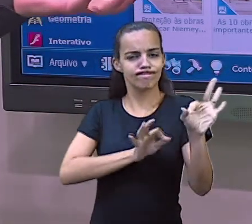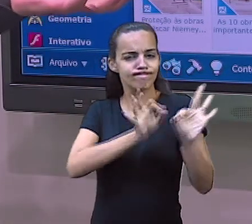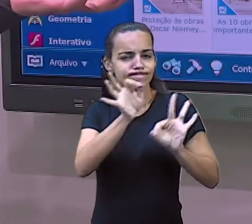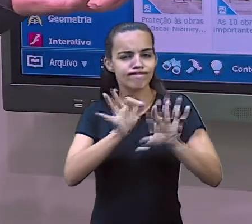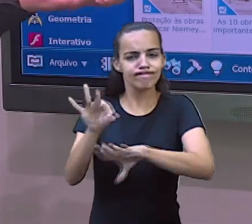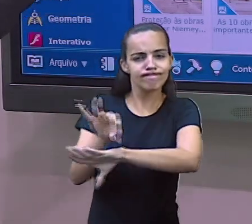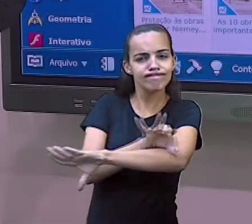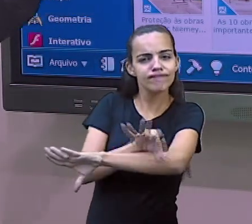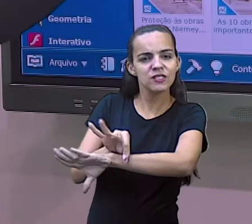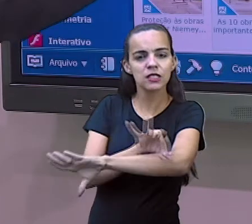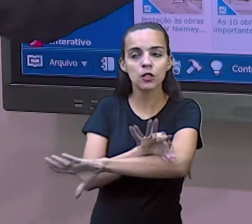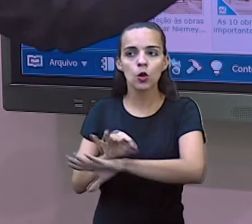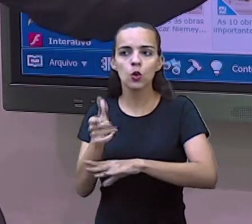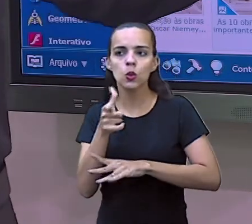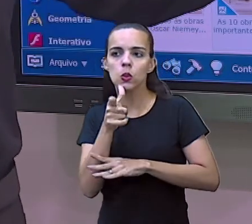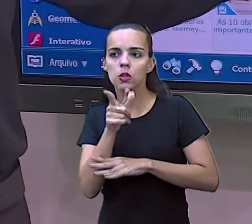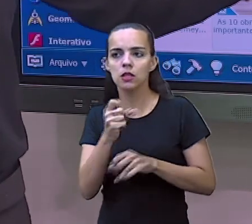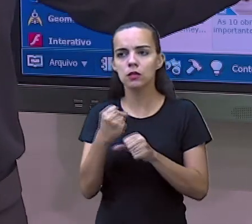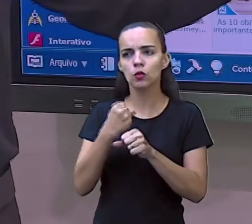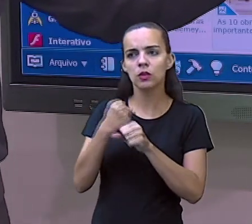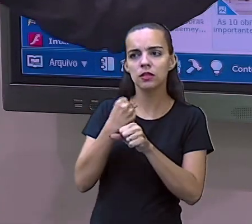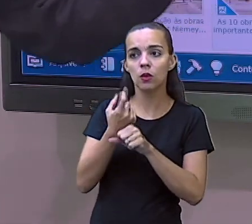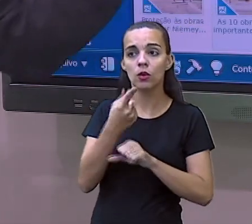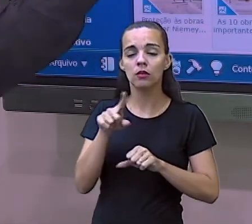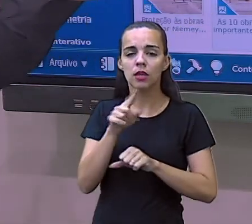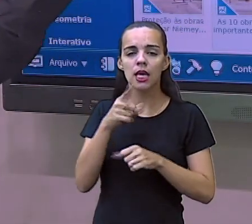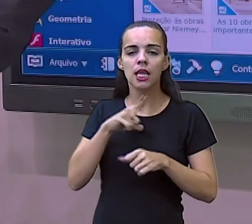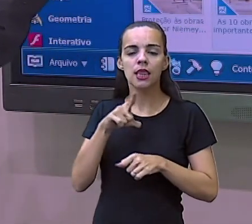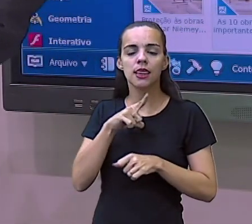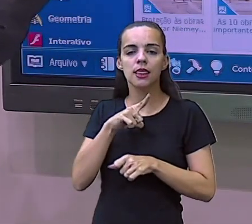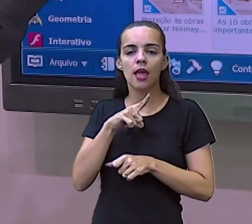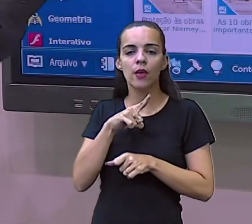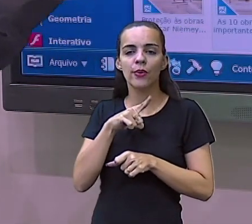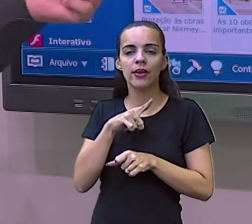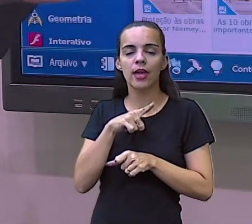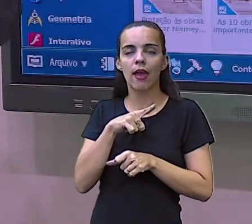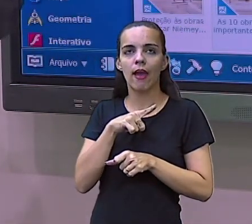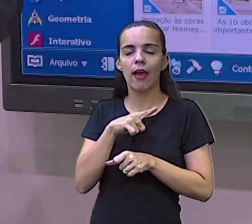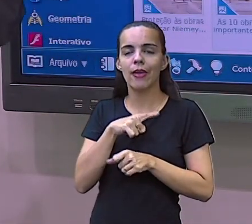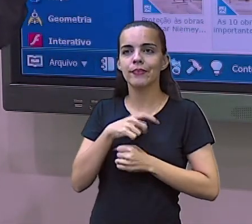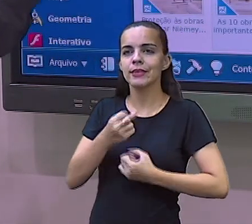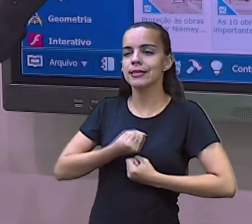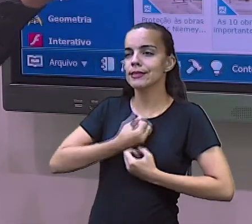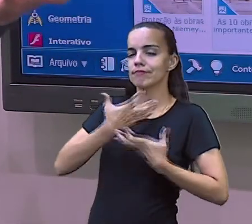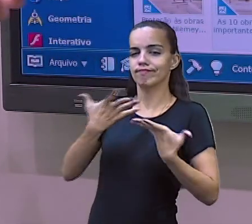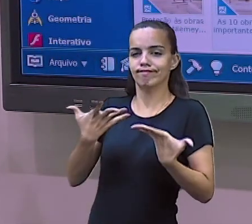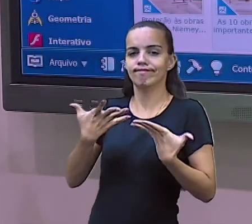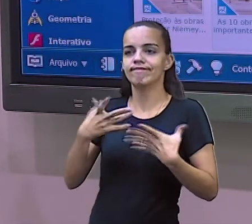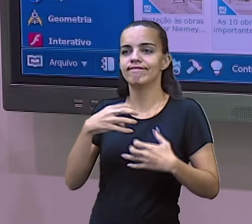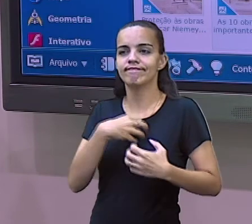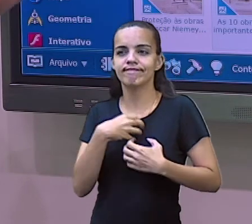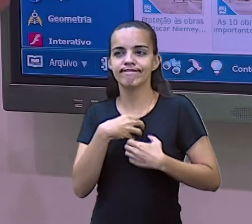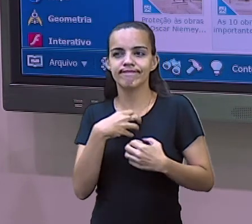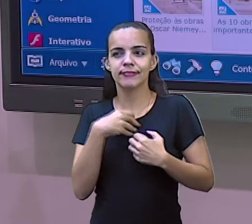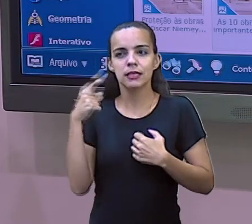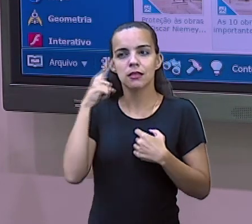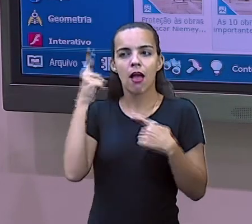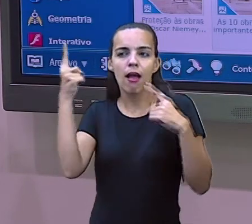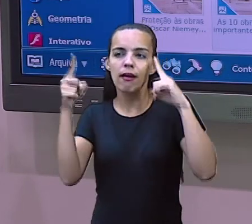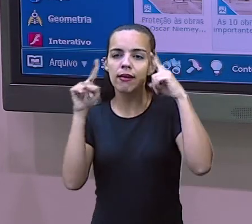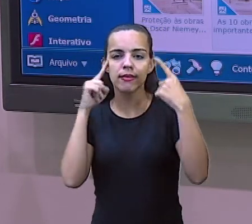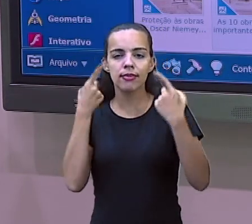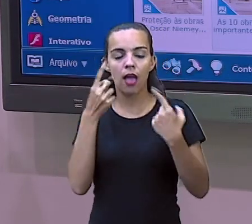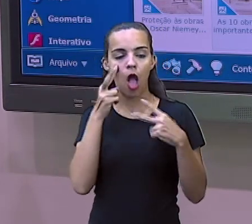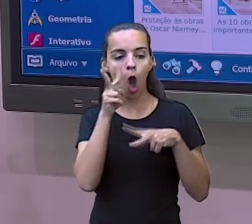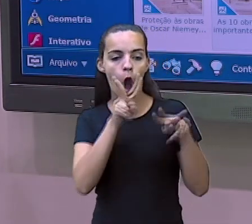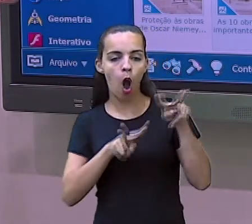esses traçados, buscando a inspiração principalmente no movimento do território,